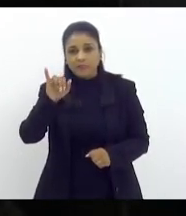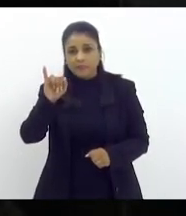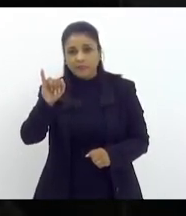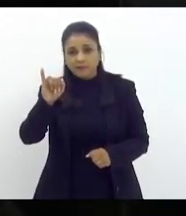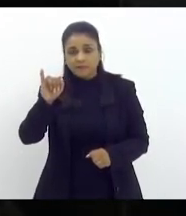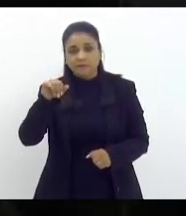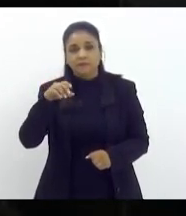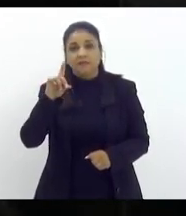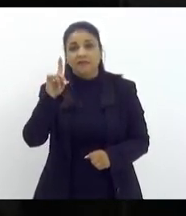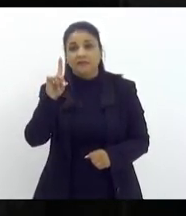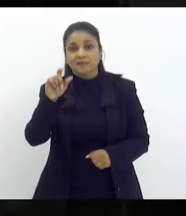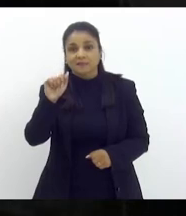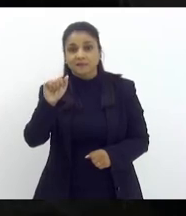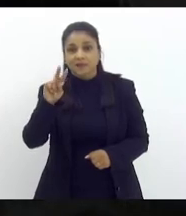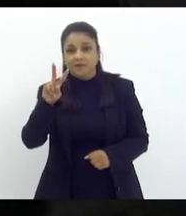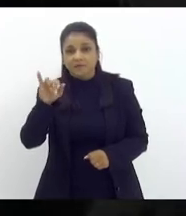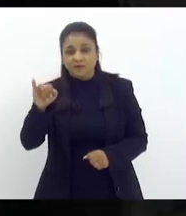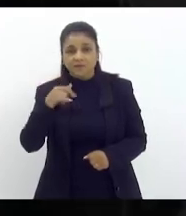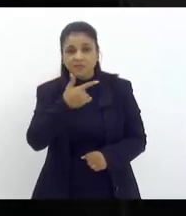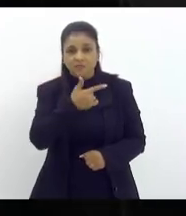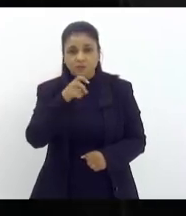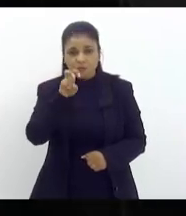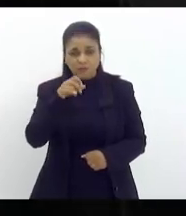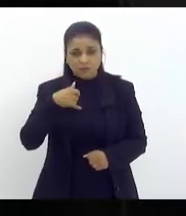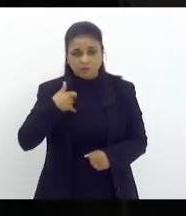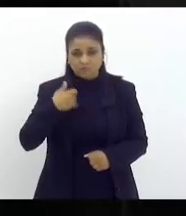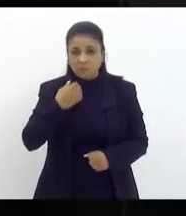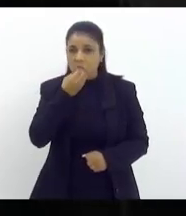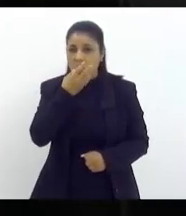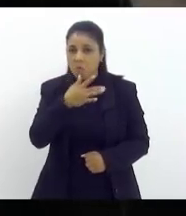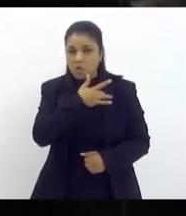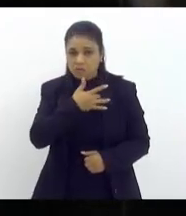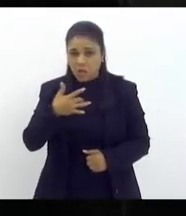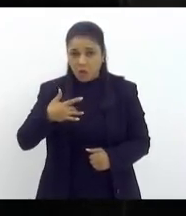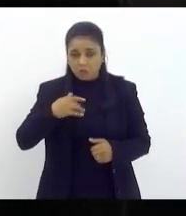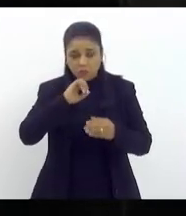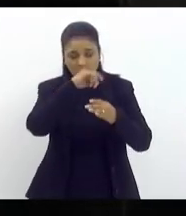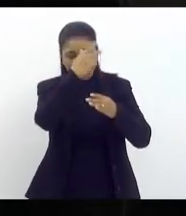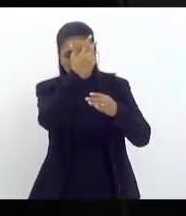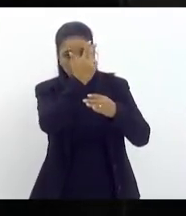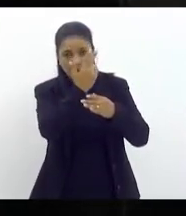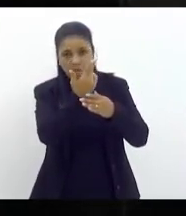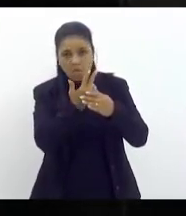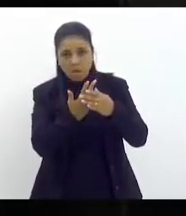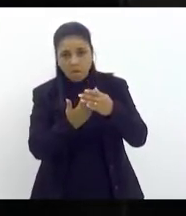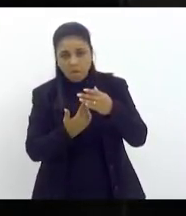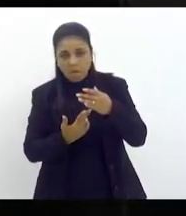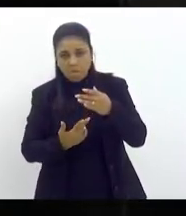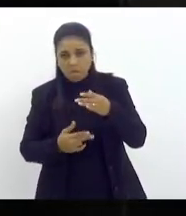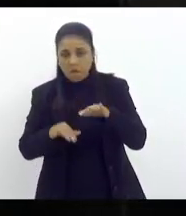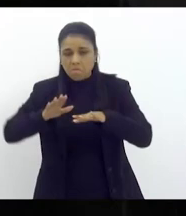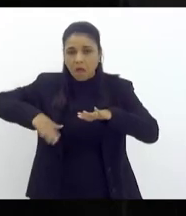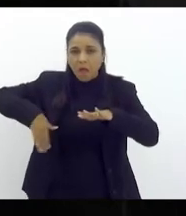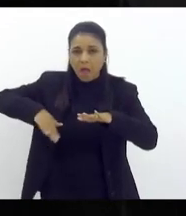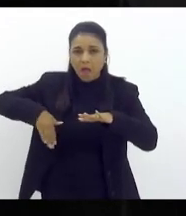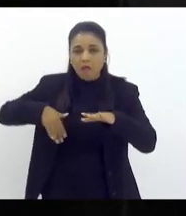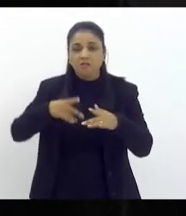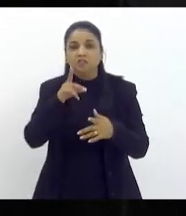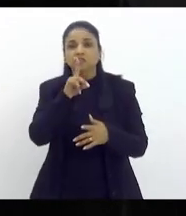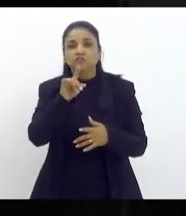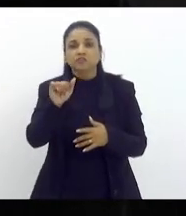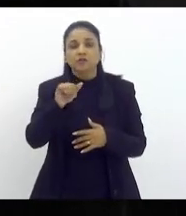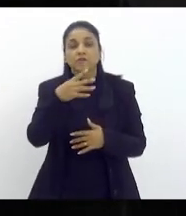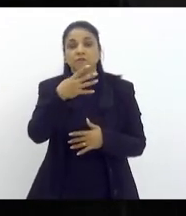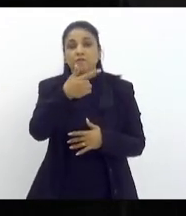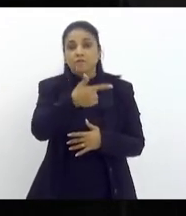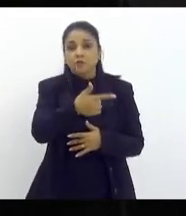de idade boa saúde mas morreu afogado afogado no dia 24 de Maio deste ano na